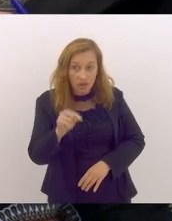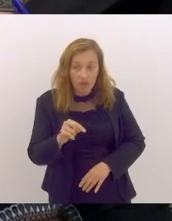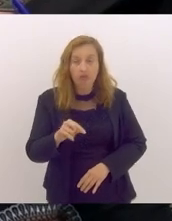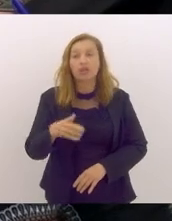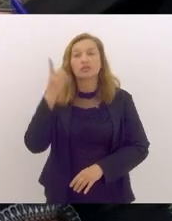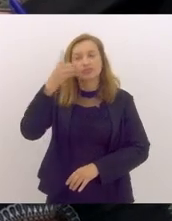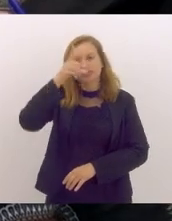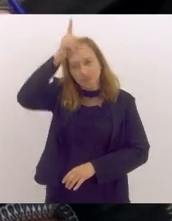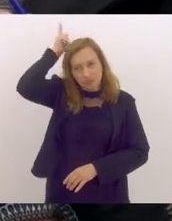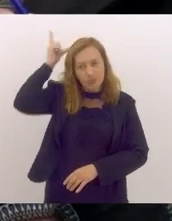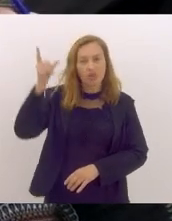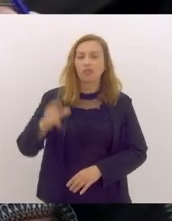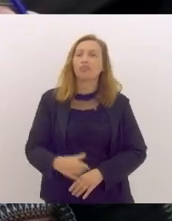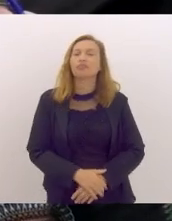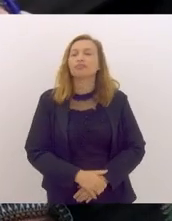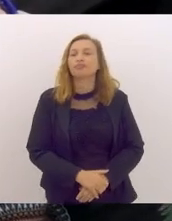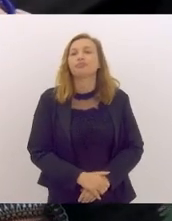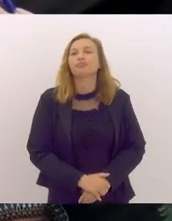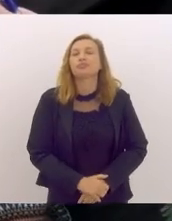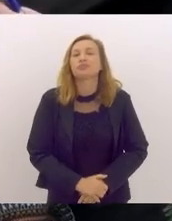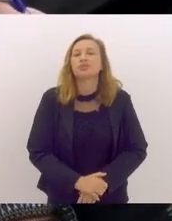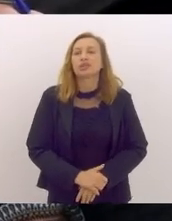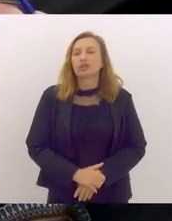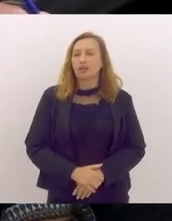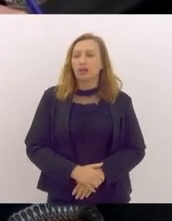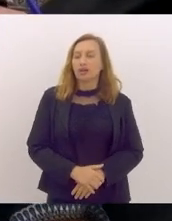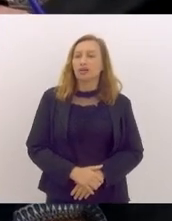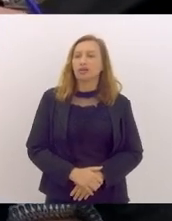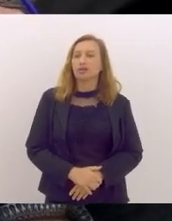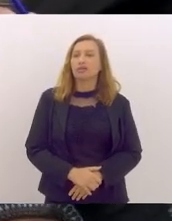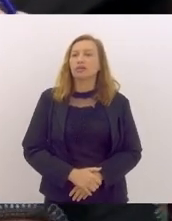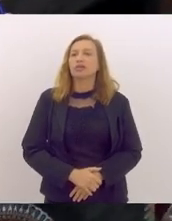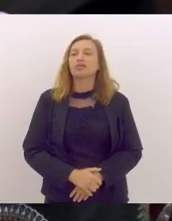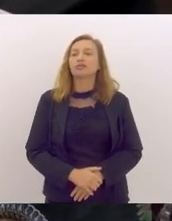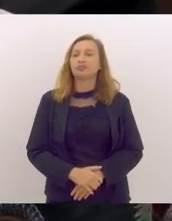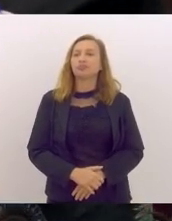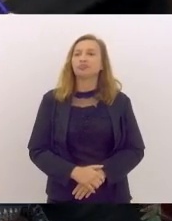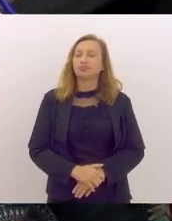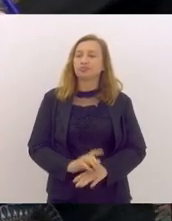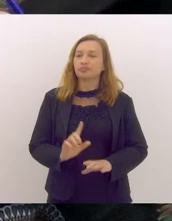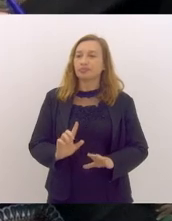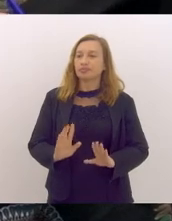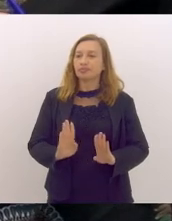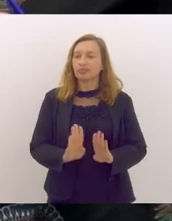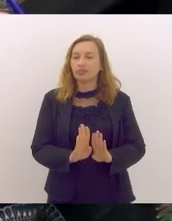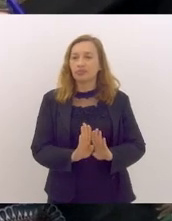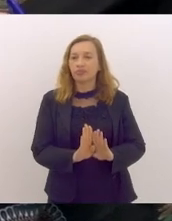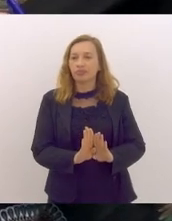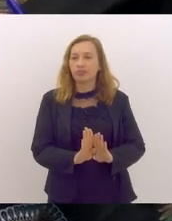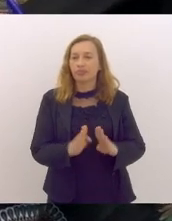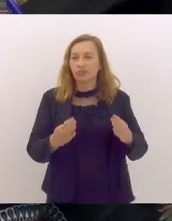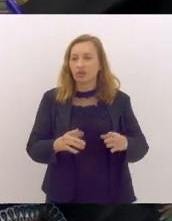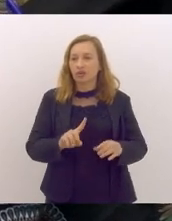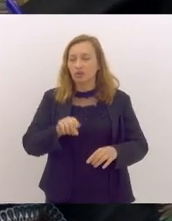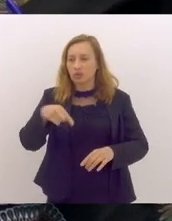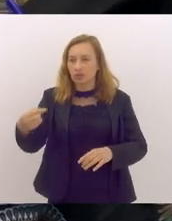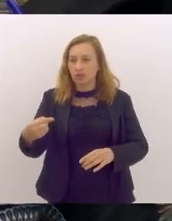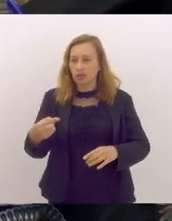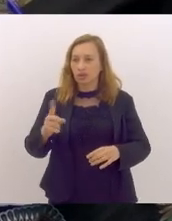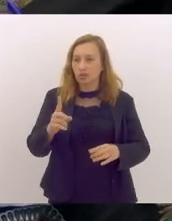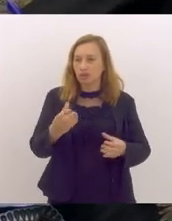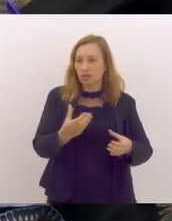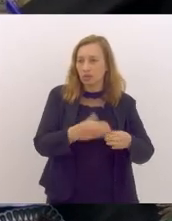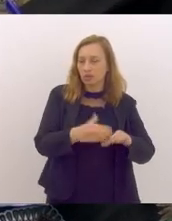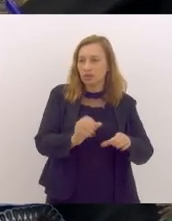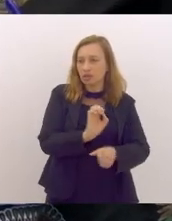Paulo? O adendo que a gente fez é abrir para outras áreas, desde que não haja concursados aguardando convocação. O